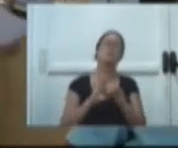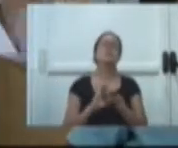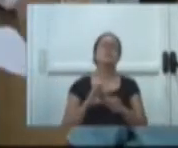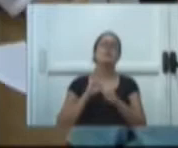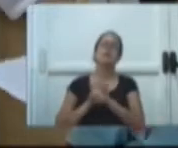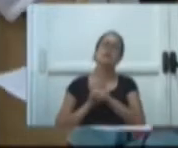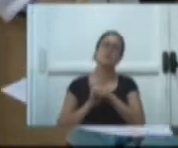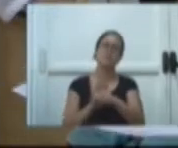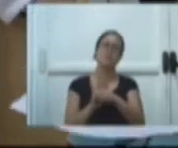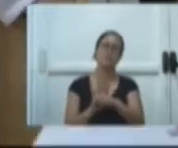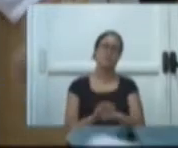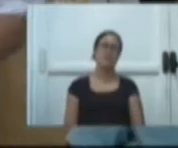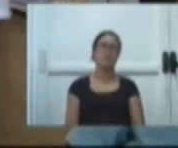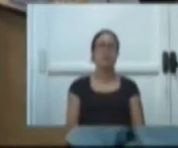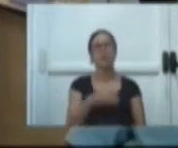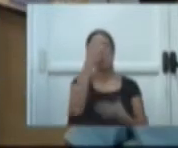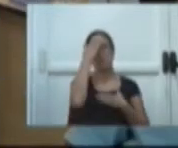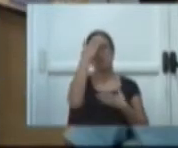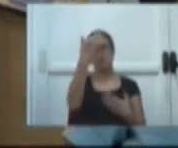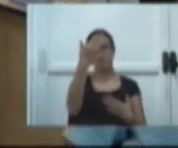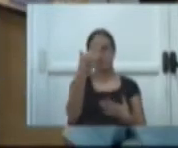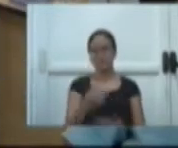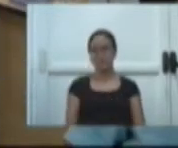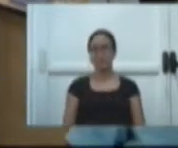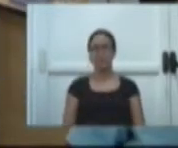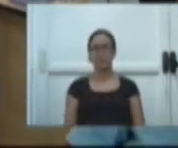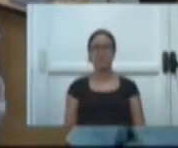muito obrigado, senhor presidente.